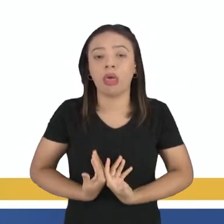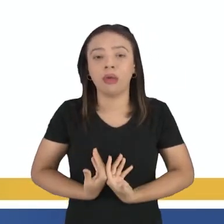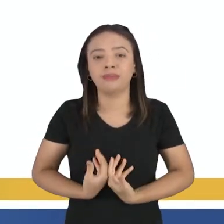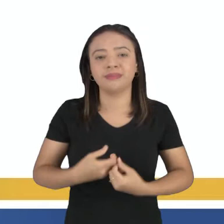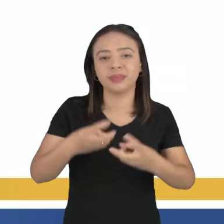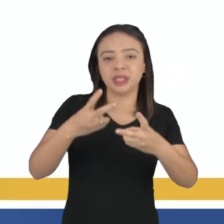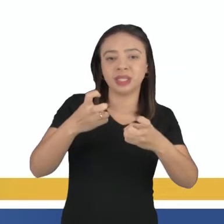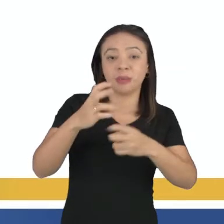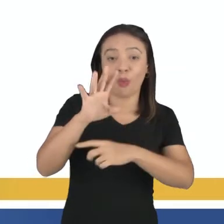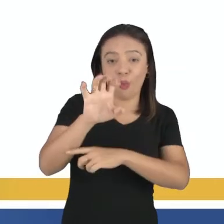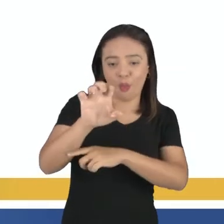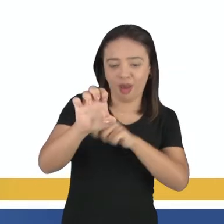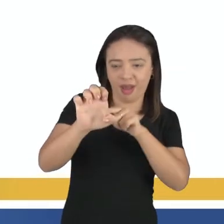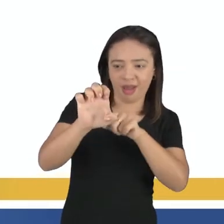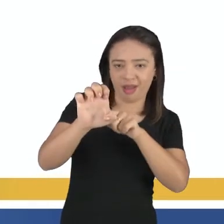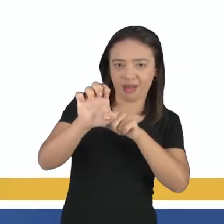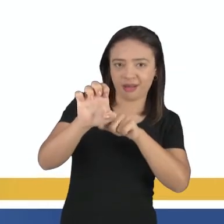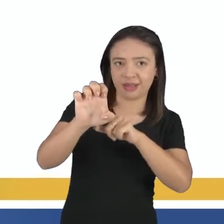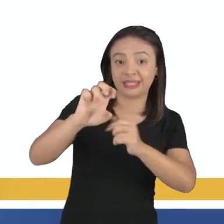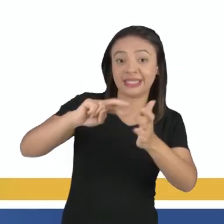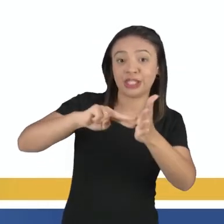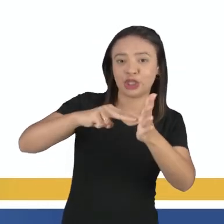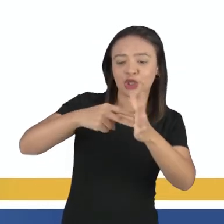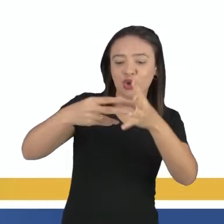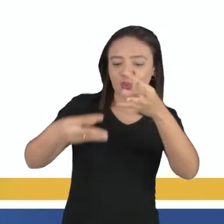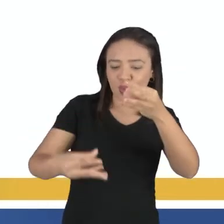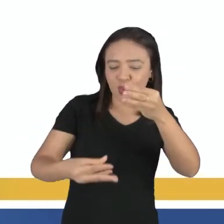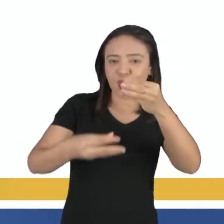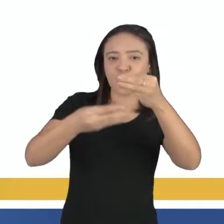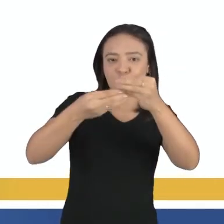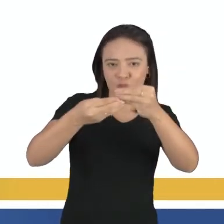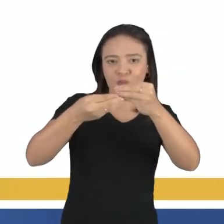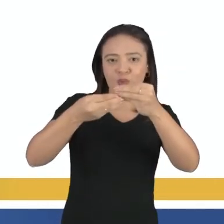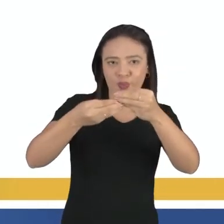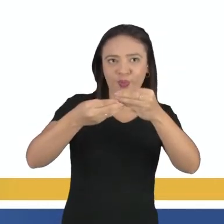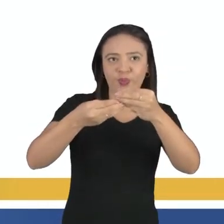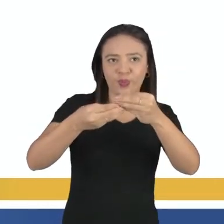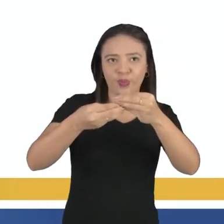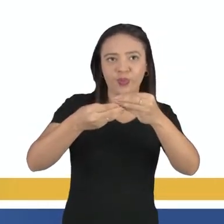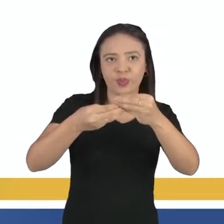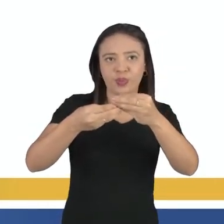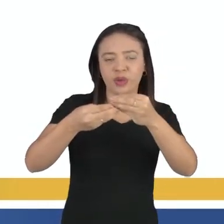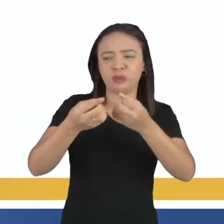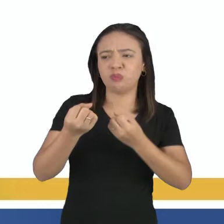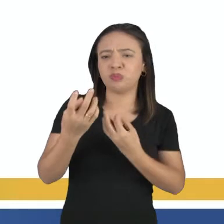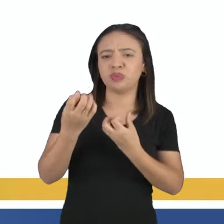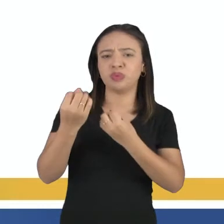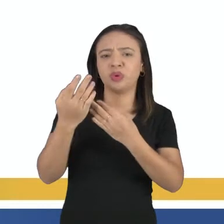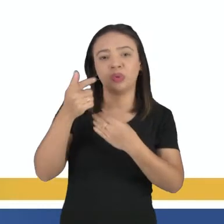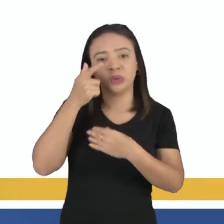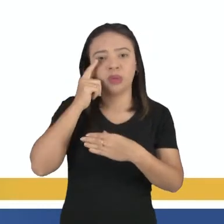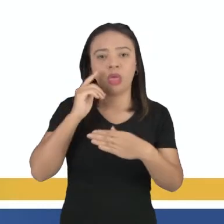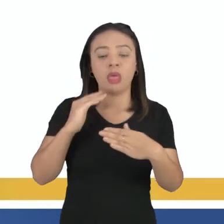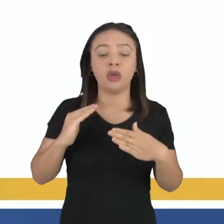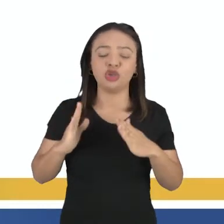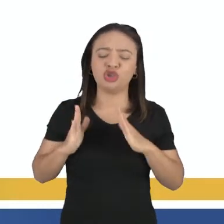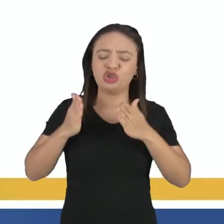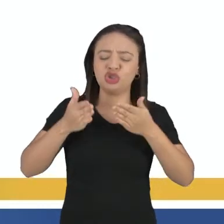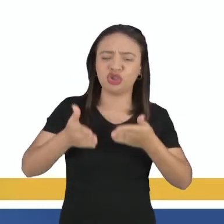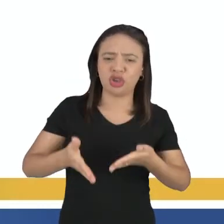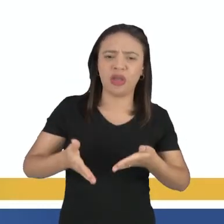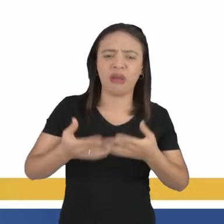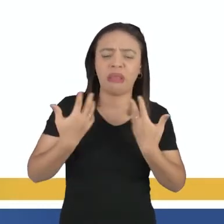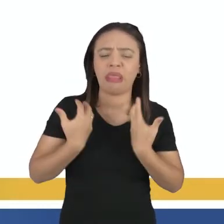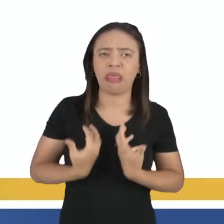está dando essa ideia de adição. Olha aqui, ó. Tá? Viajamos muito e chegamos exaustos.